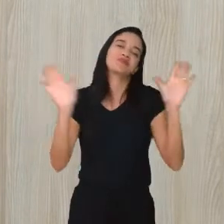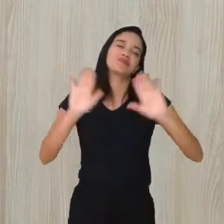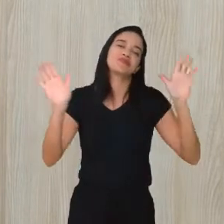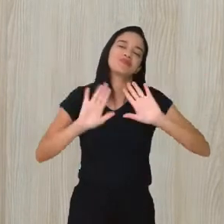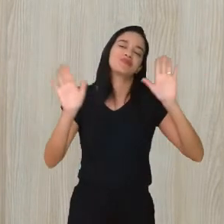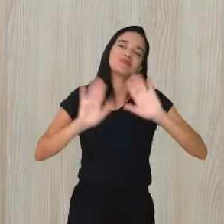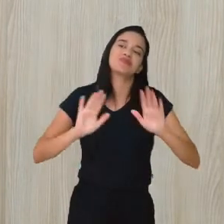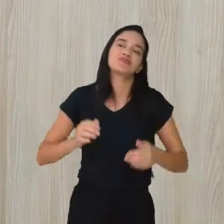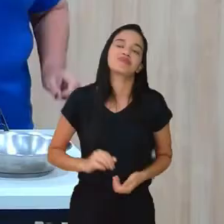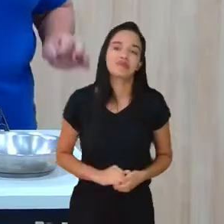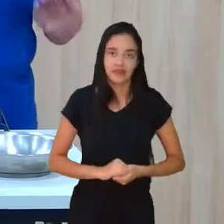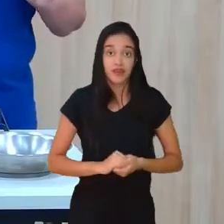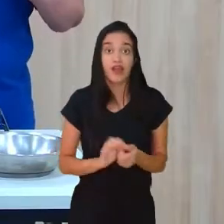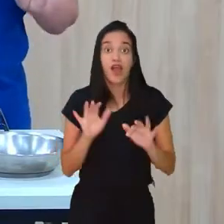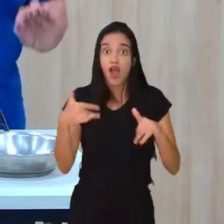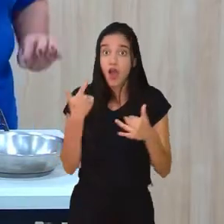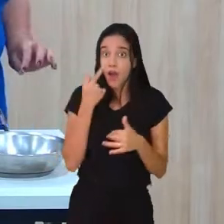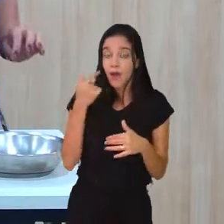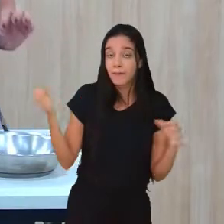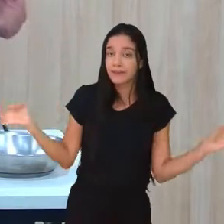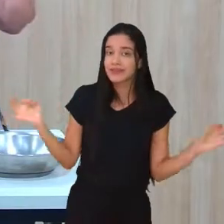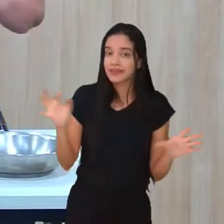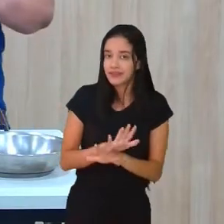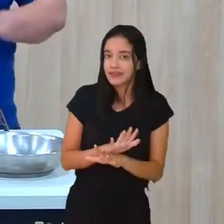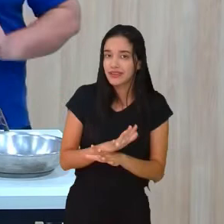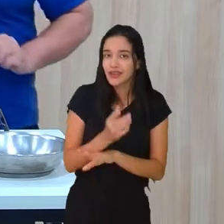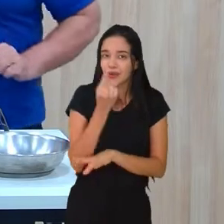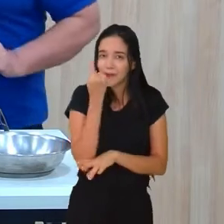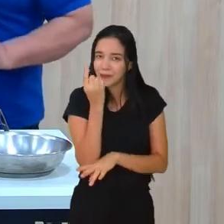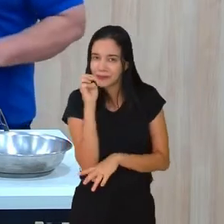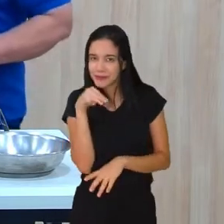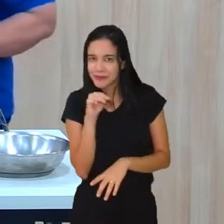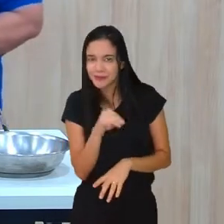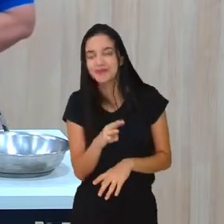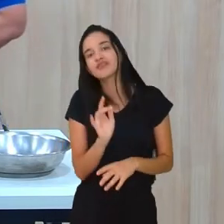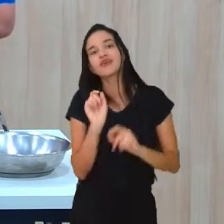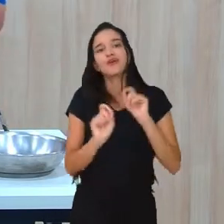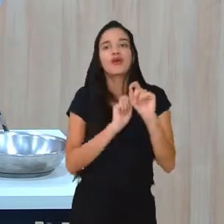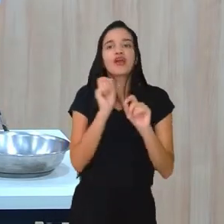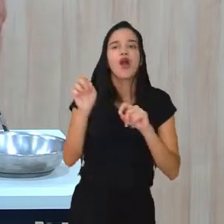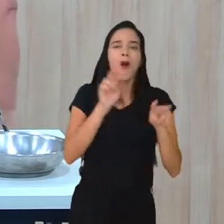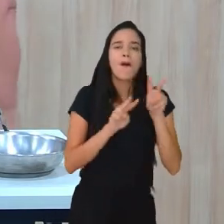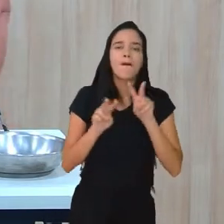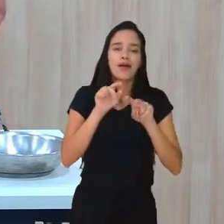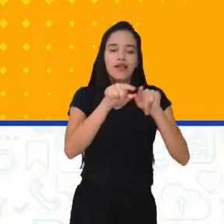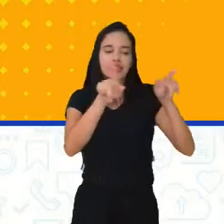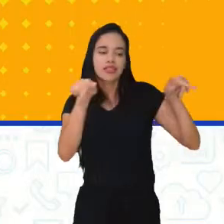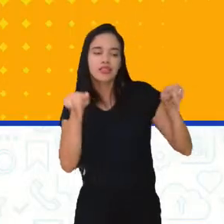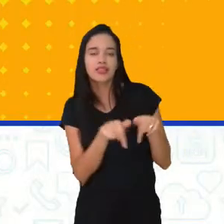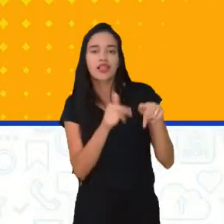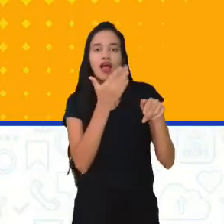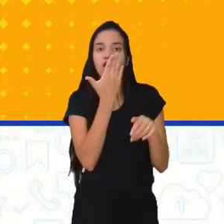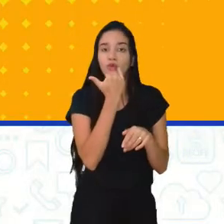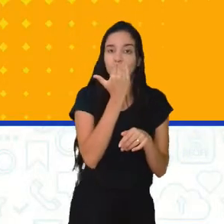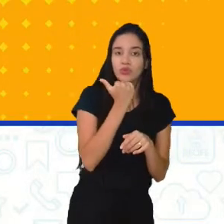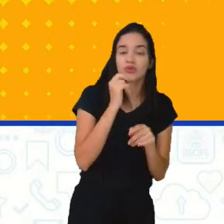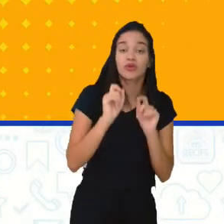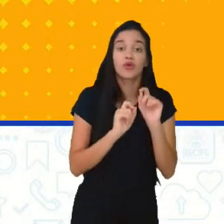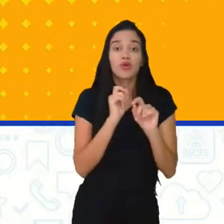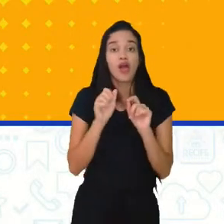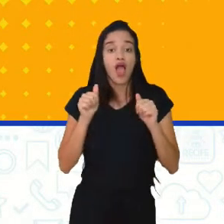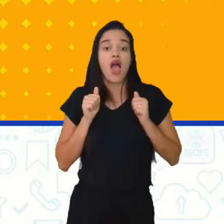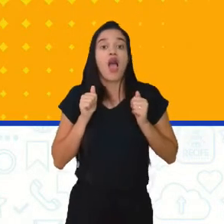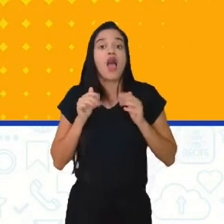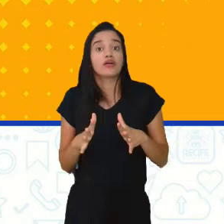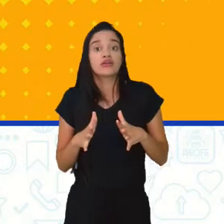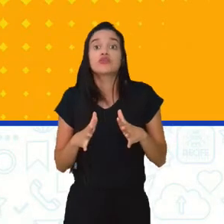vocês. Pois é. E para encerrar, ainda pegar aí um minutinho a questão aí. Observe na cozinha de sua casa ações